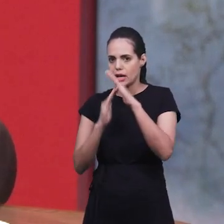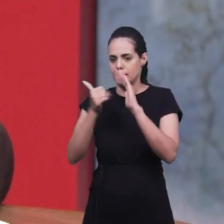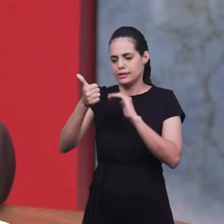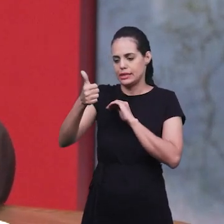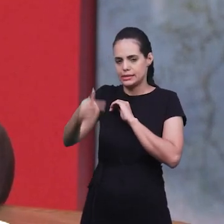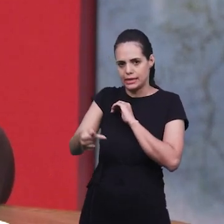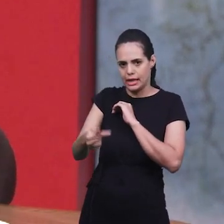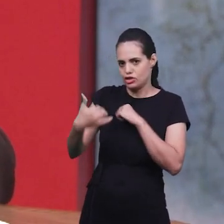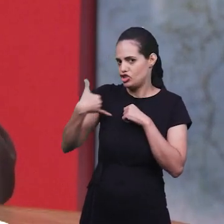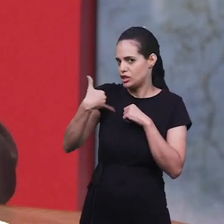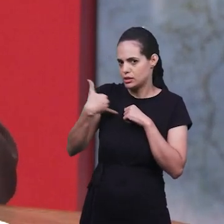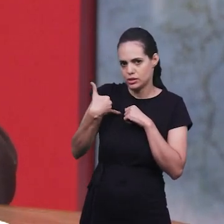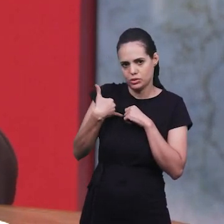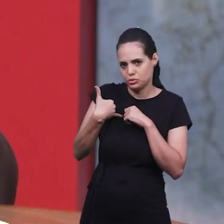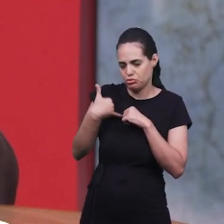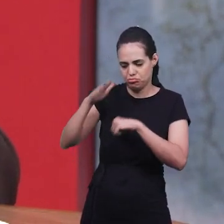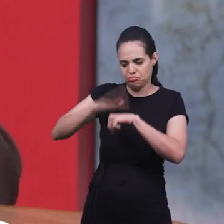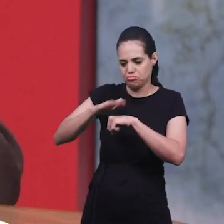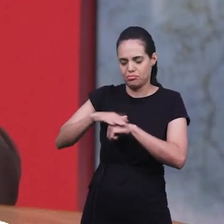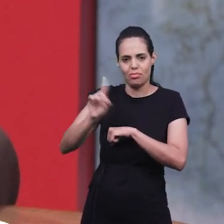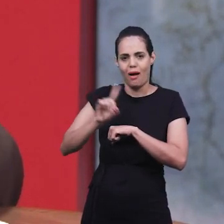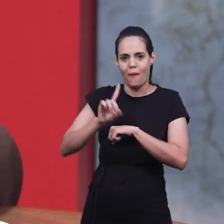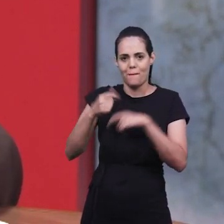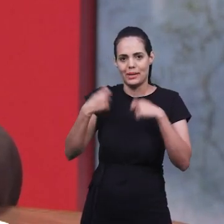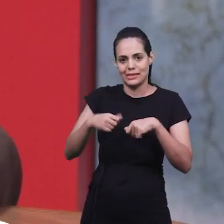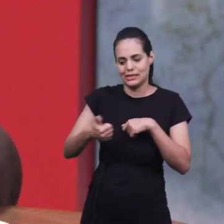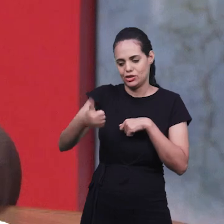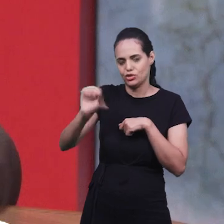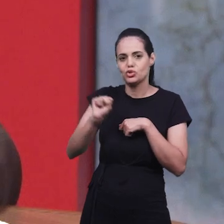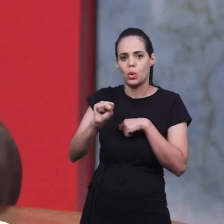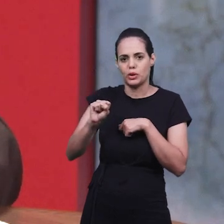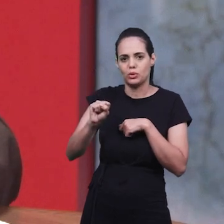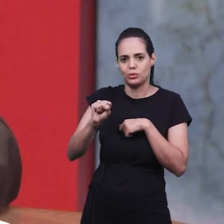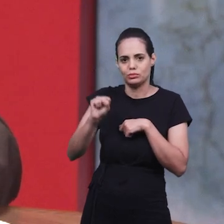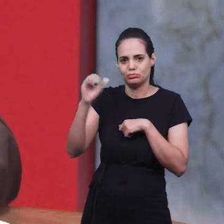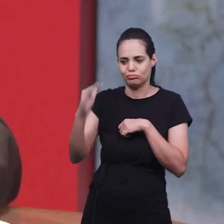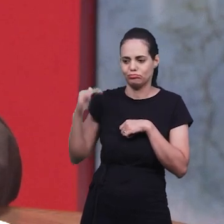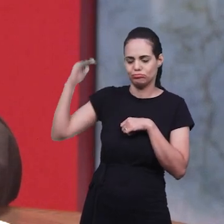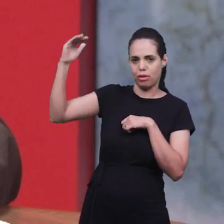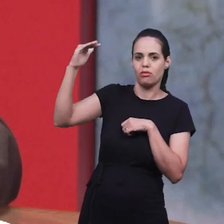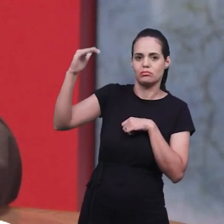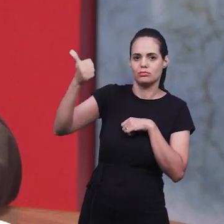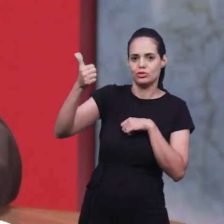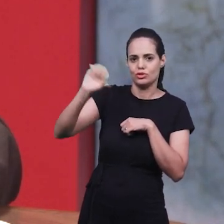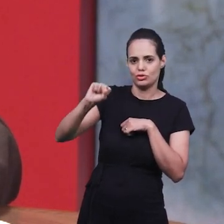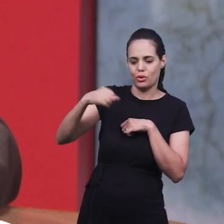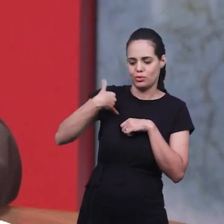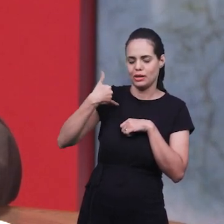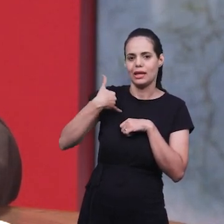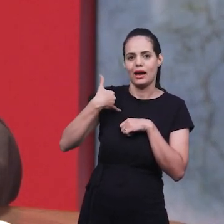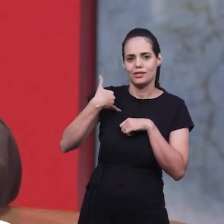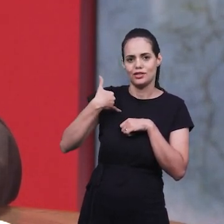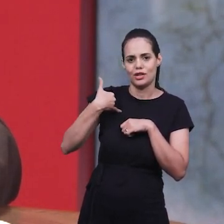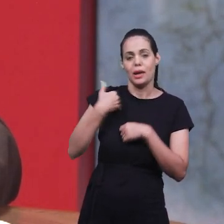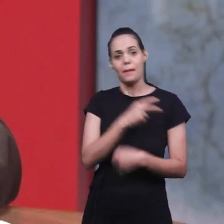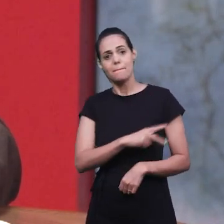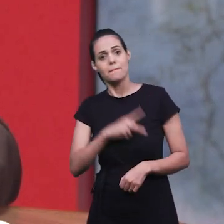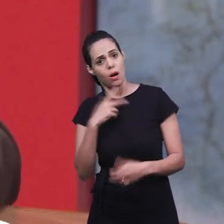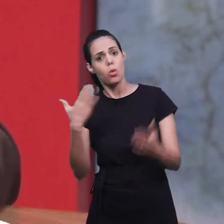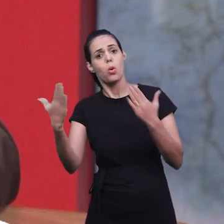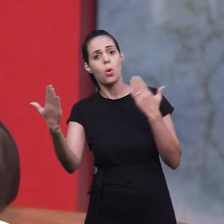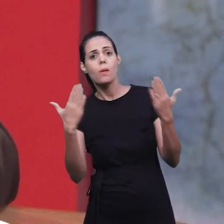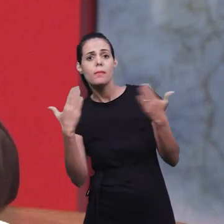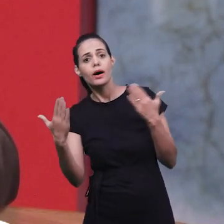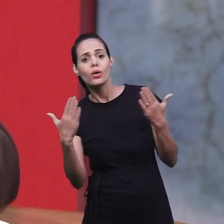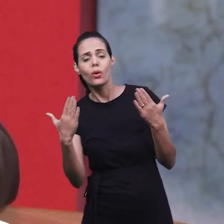o fruto da herança. Ele só tem esse poder quando ele chega na maioridade.